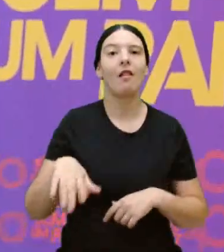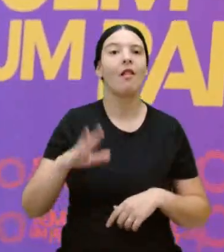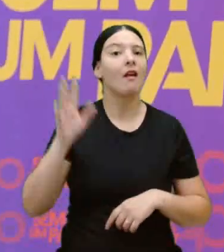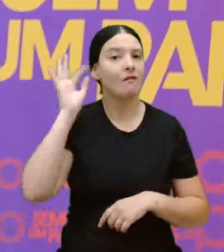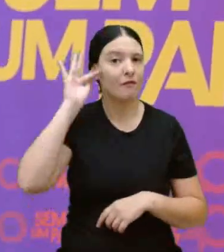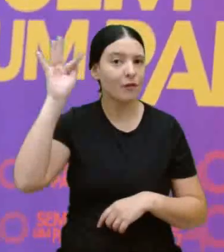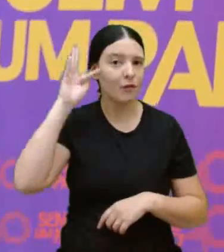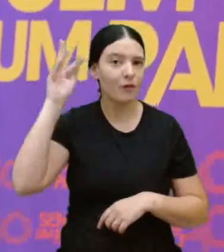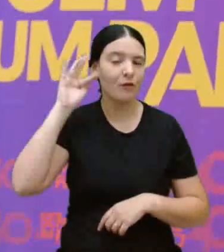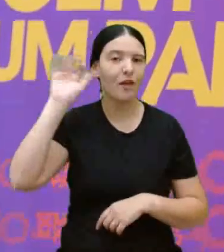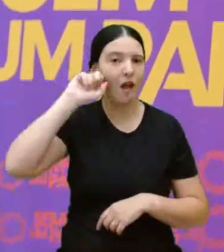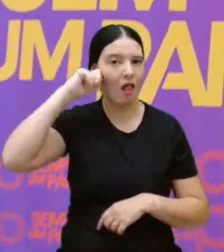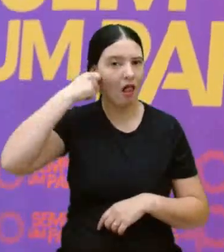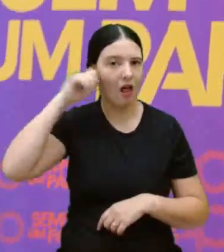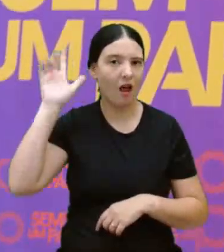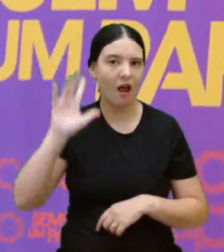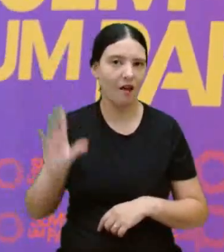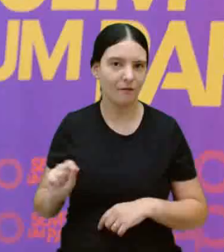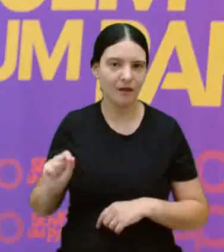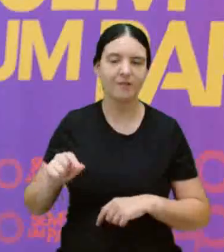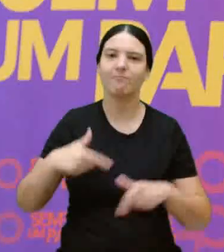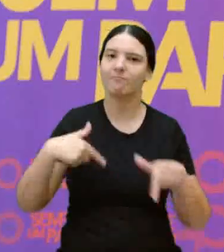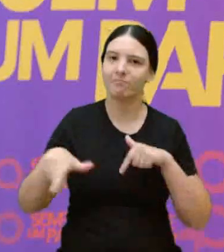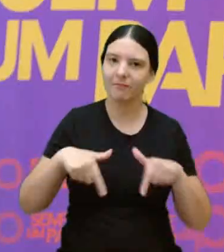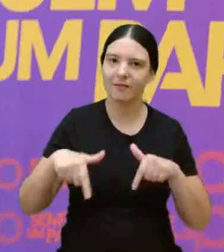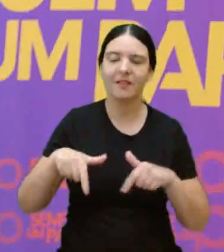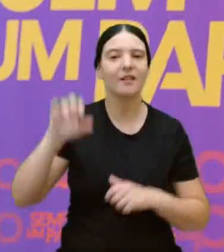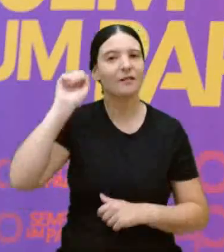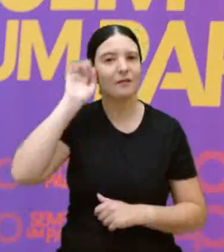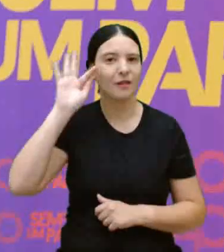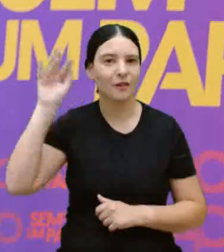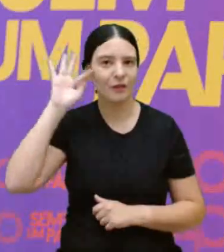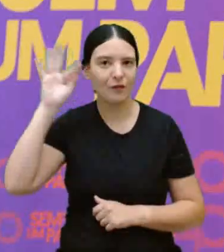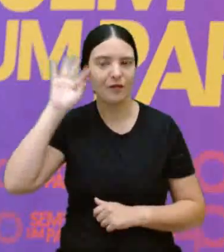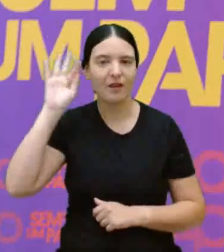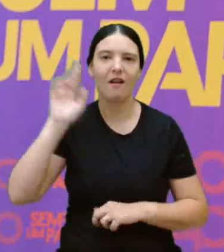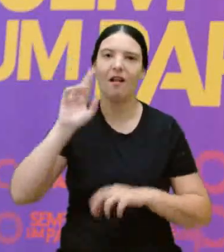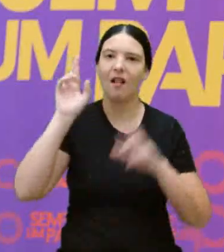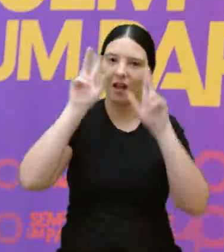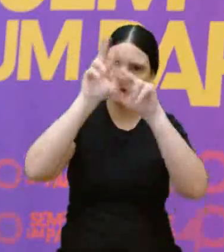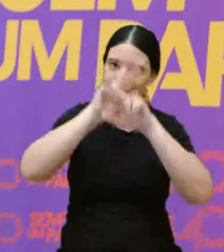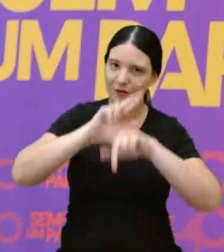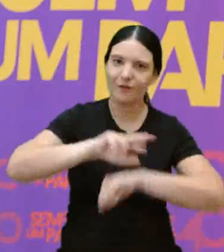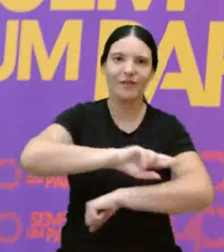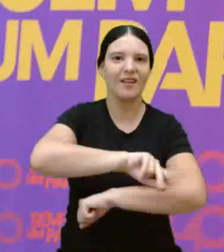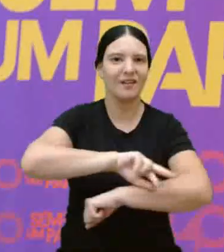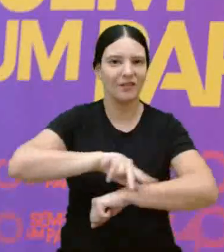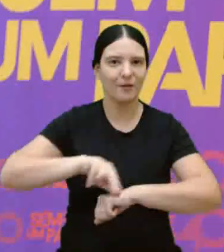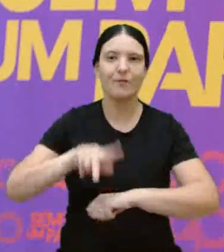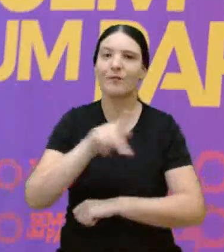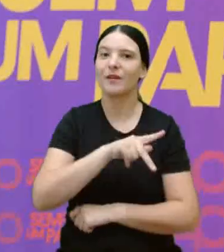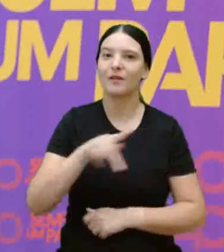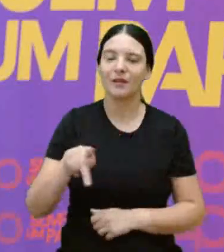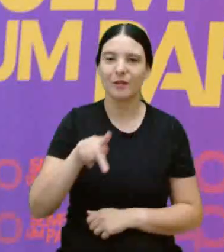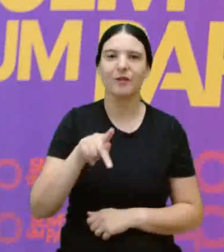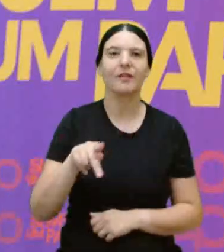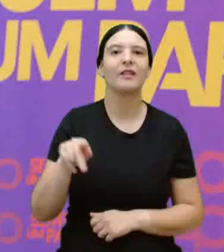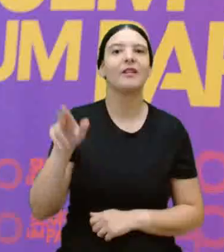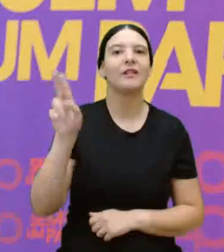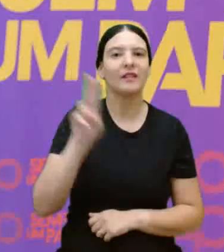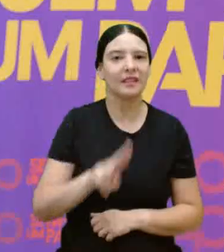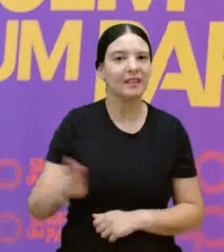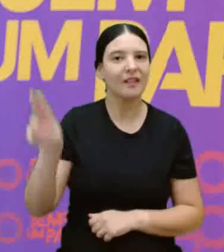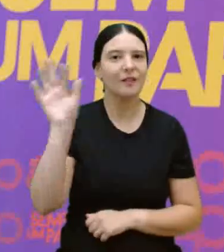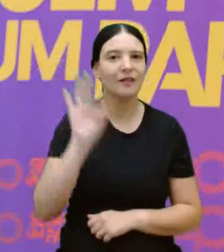africana, filosofia da educação e relações étnico-racial. Professor da Universidade Federal Rural do Rio